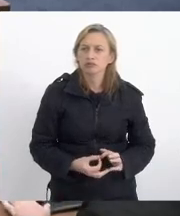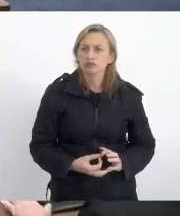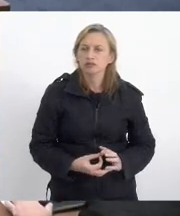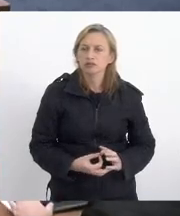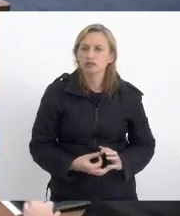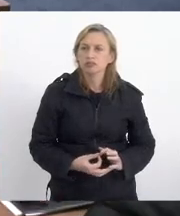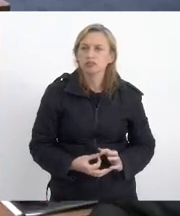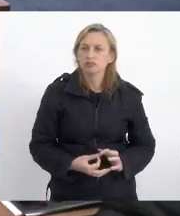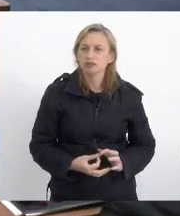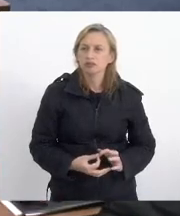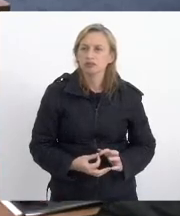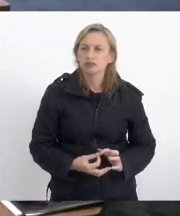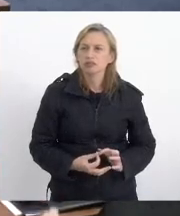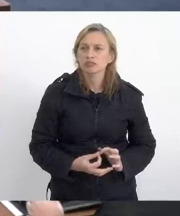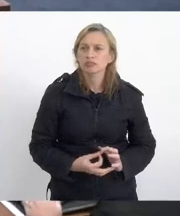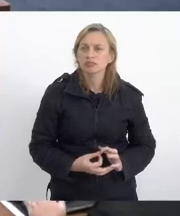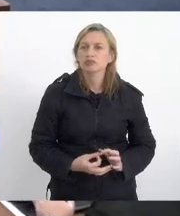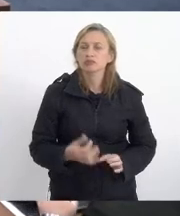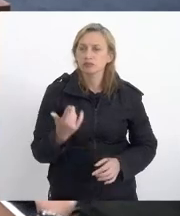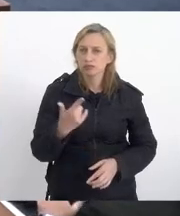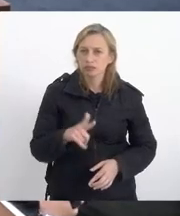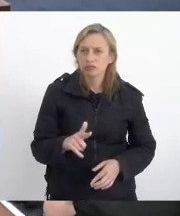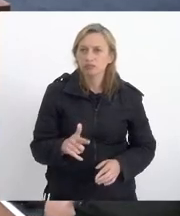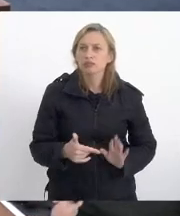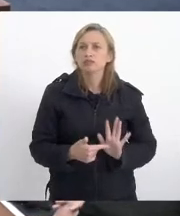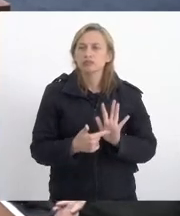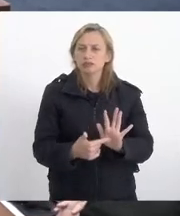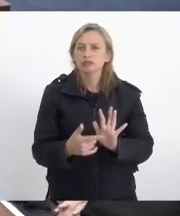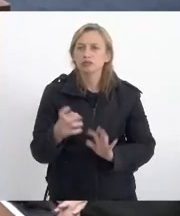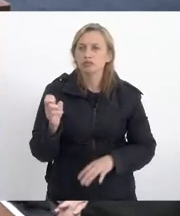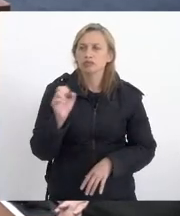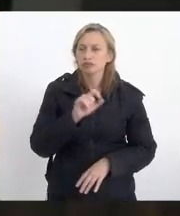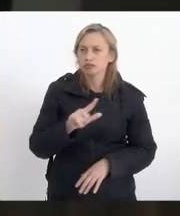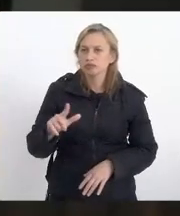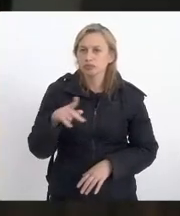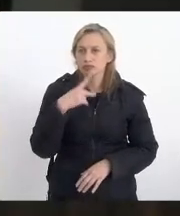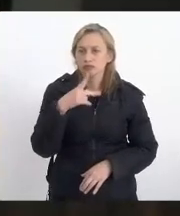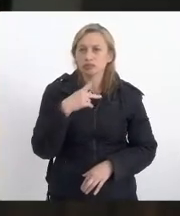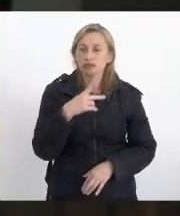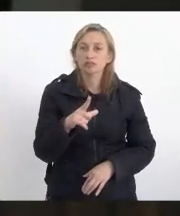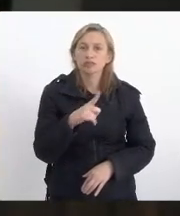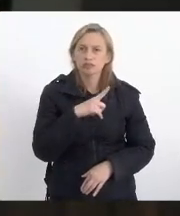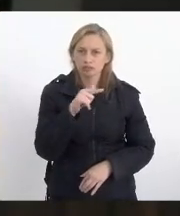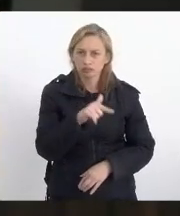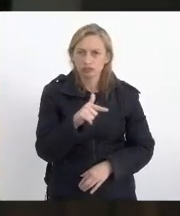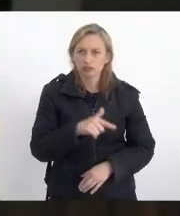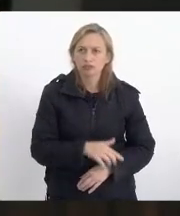Só para mais uma vez apontar o que o coronel acabou de dizer. Veja, eu tenho aqui,